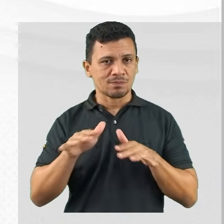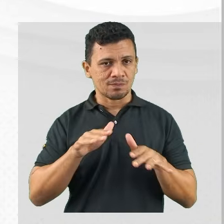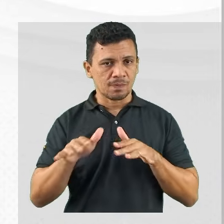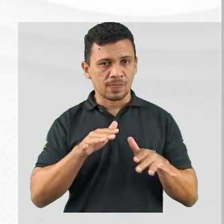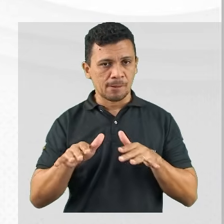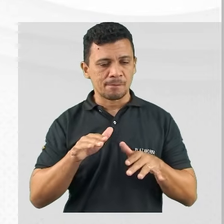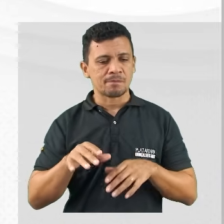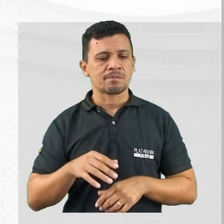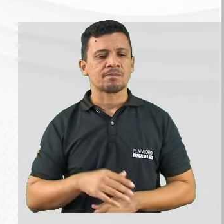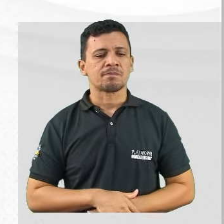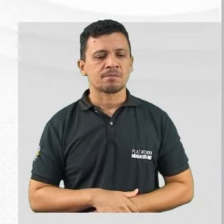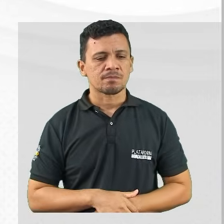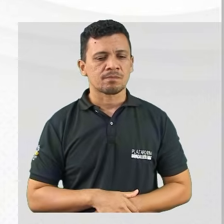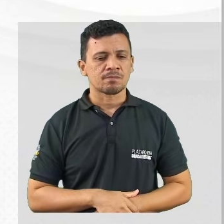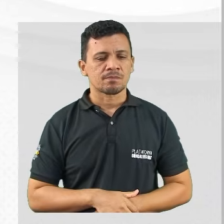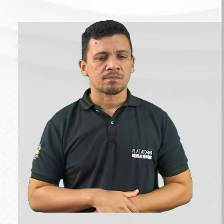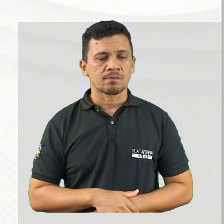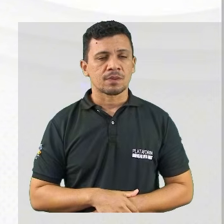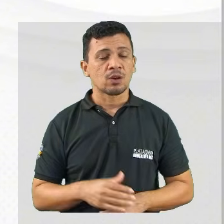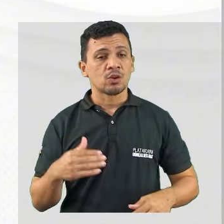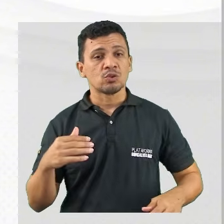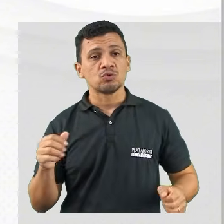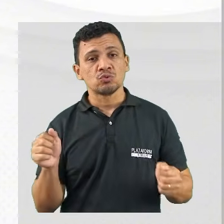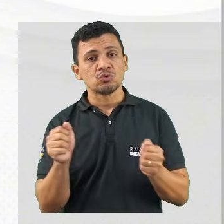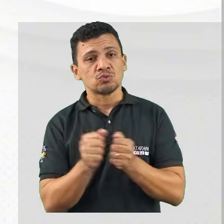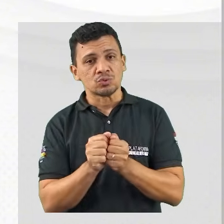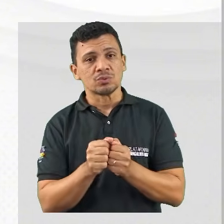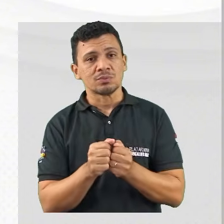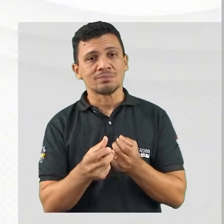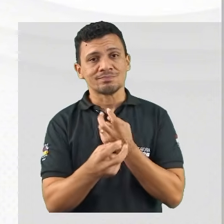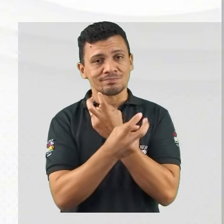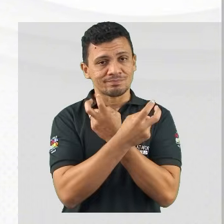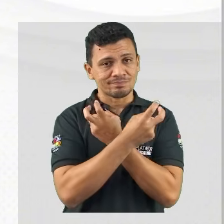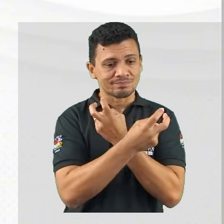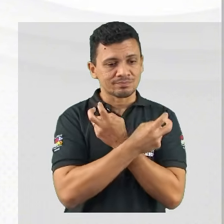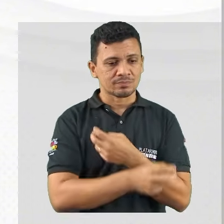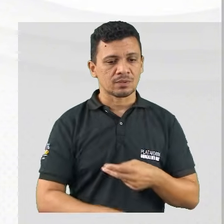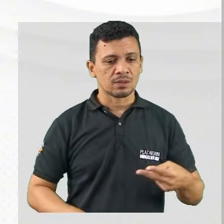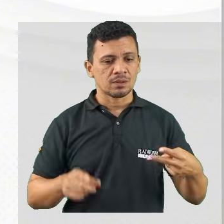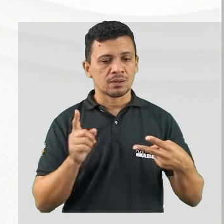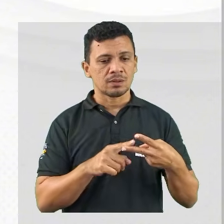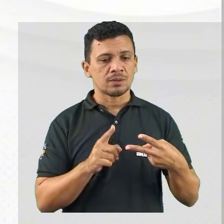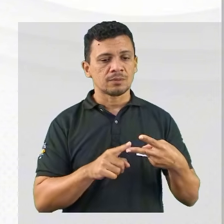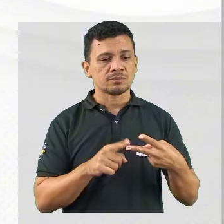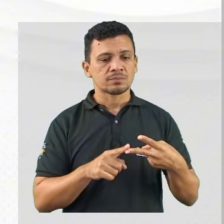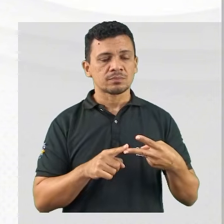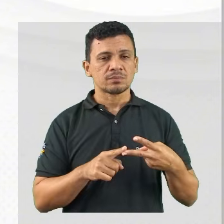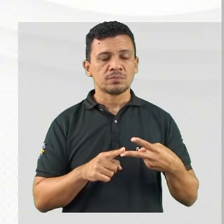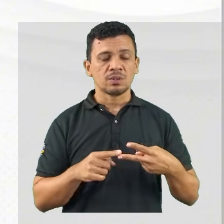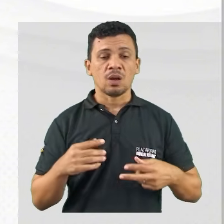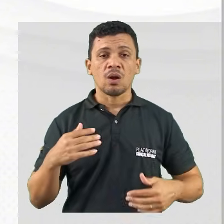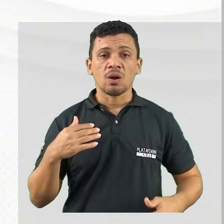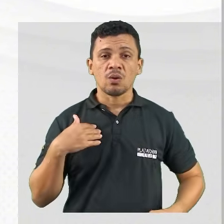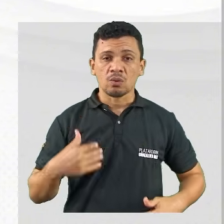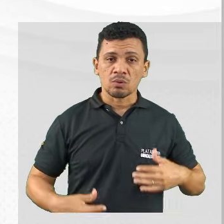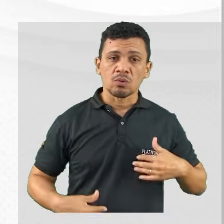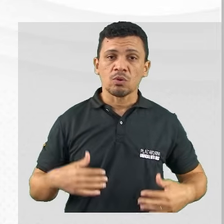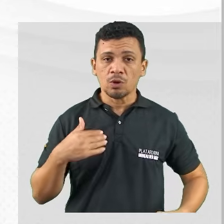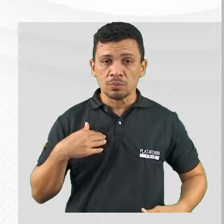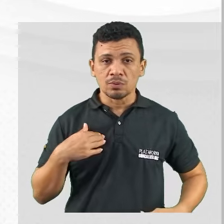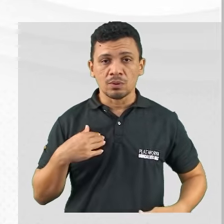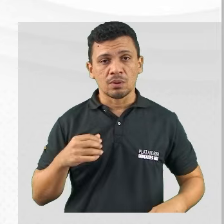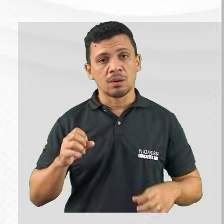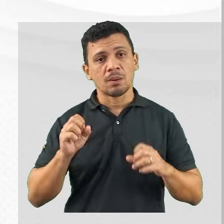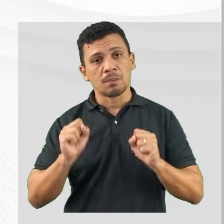produção dos movimentos corporais juntamente ali com o esqueleto. Estabilização das posições